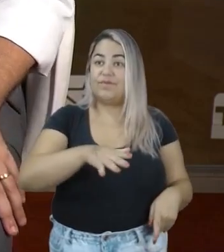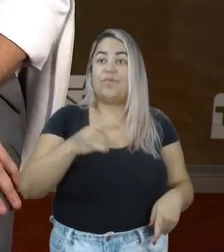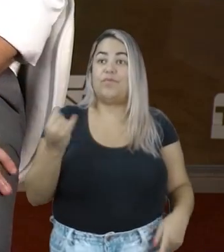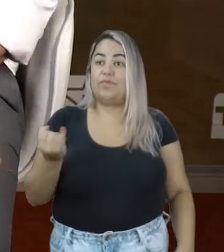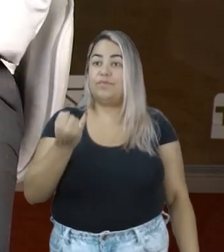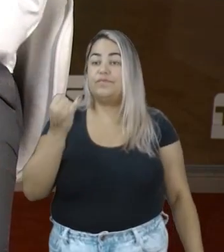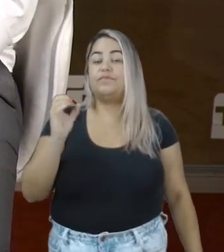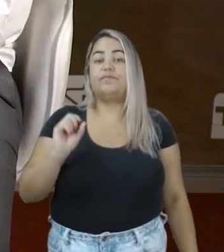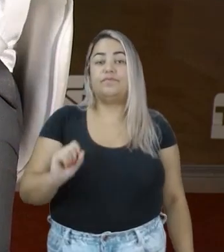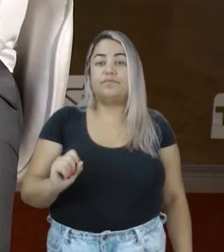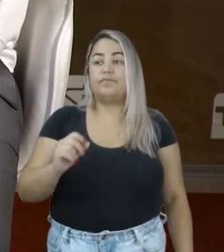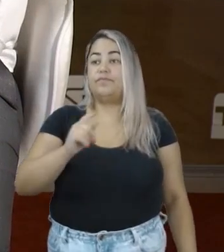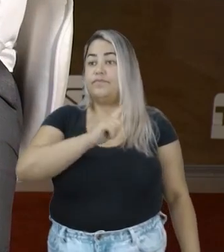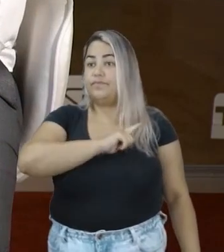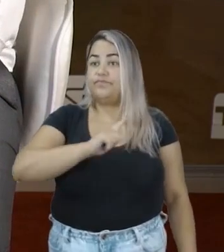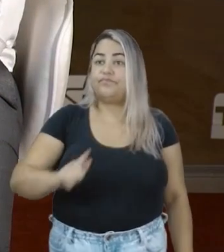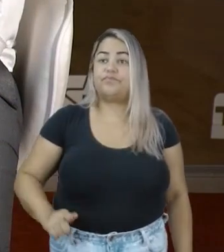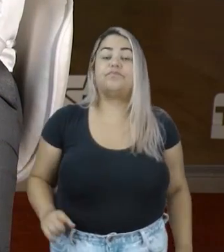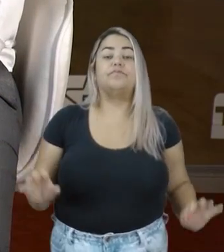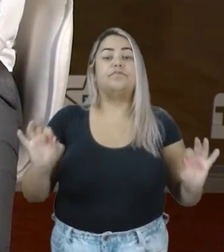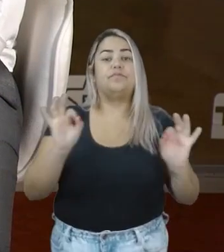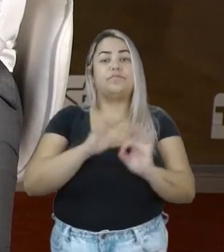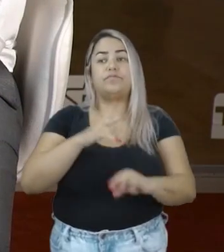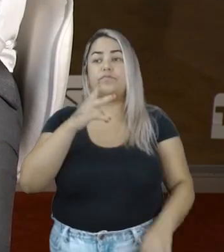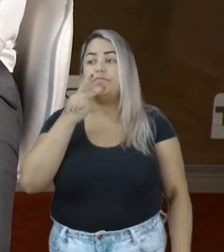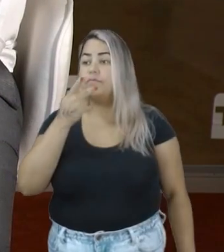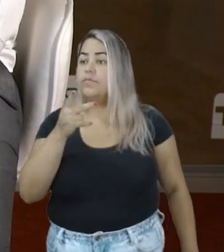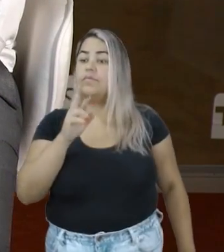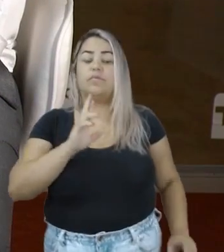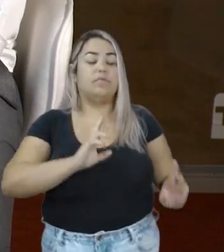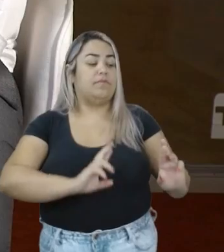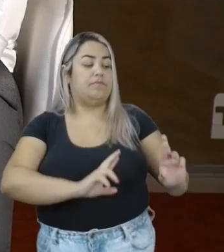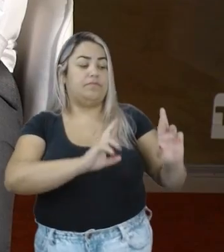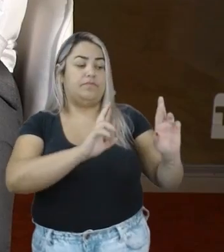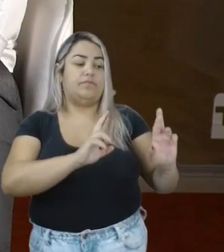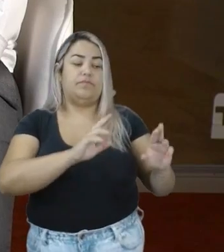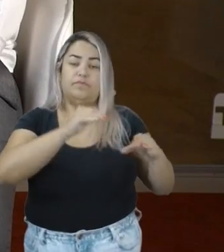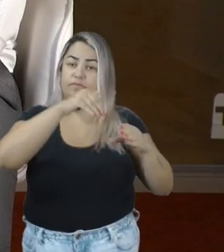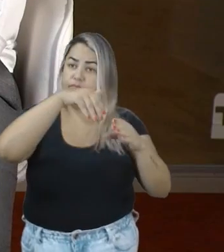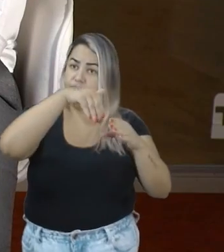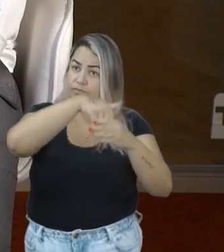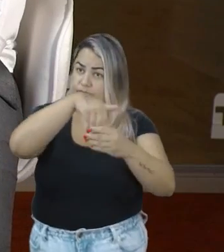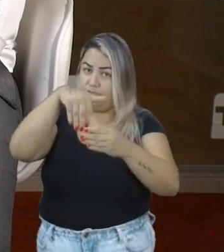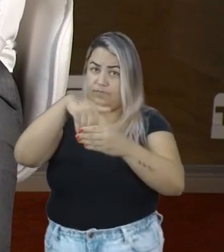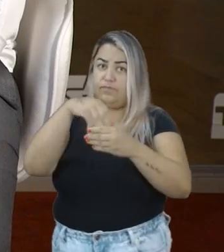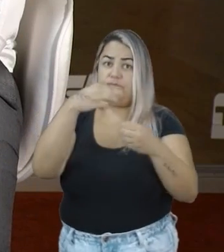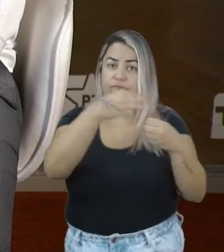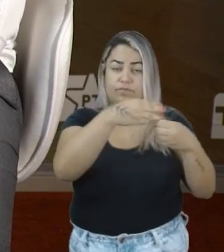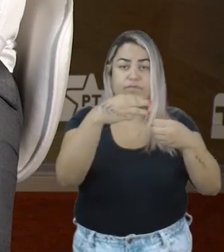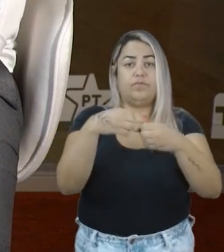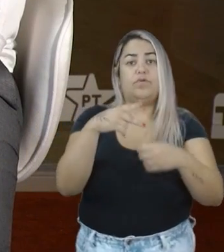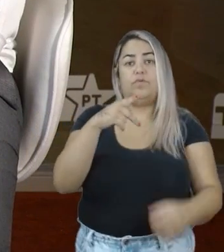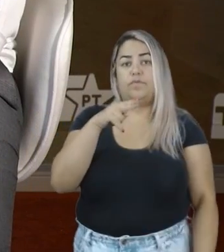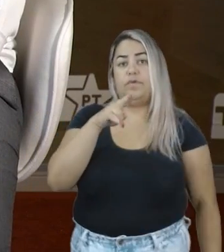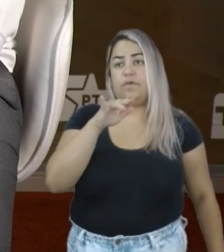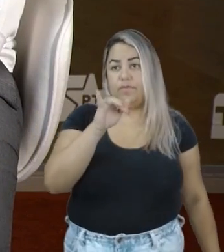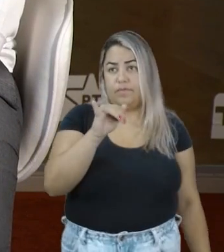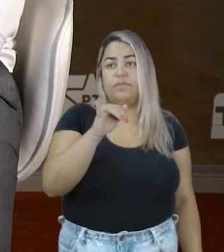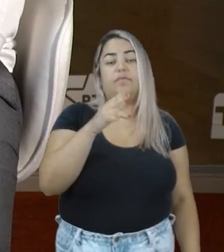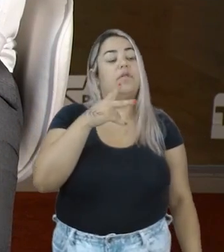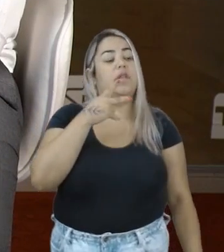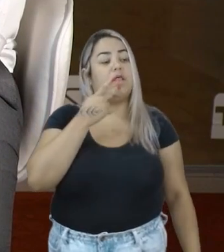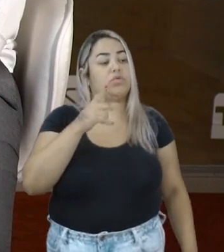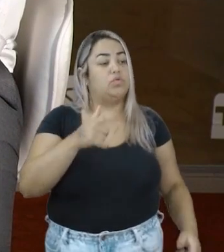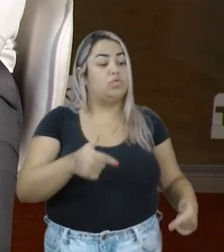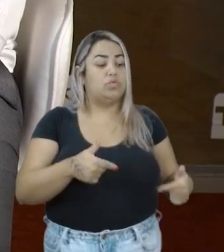Perfeito. Governador, e para finalizar, queria falar da expectativa para as eleições municipais no Piauí. Queria que você falasse dos